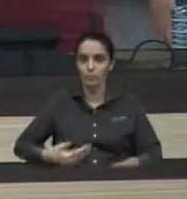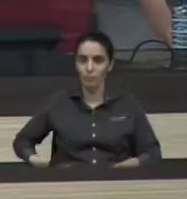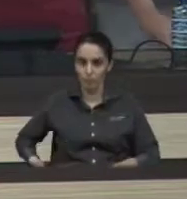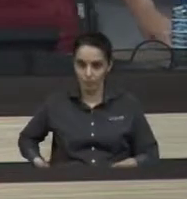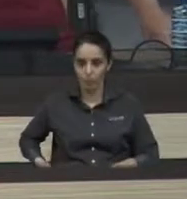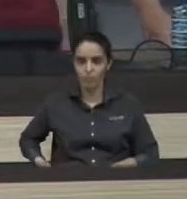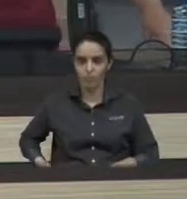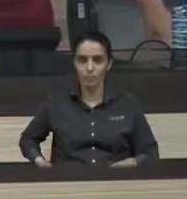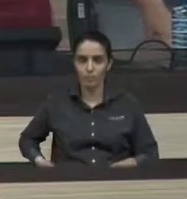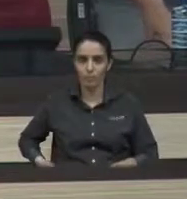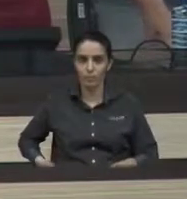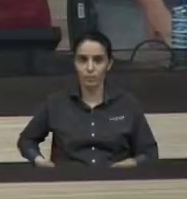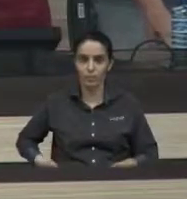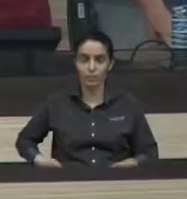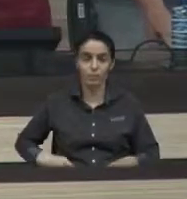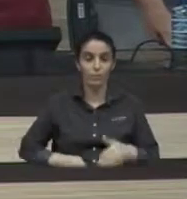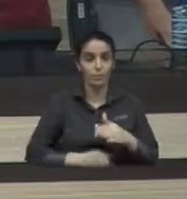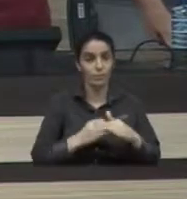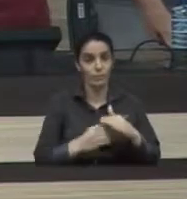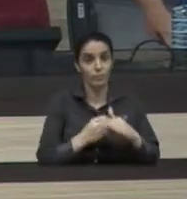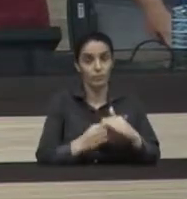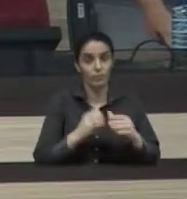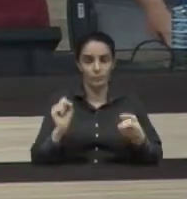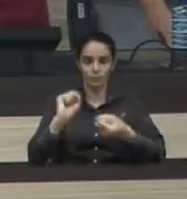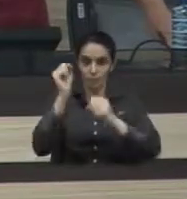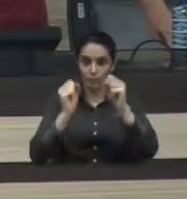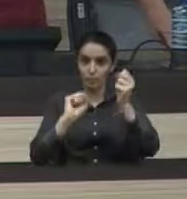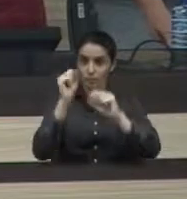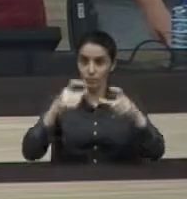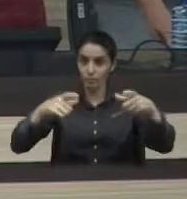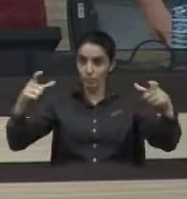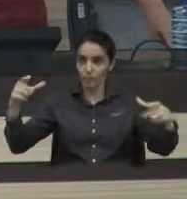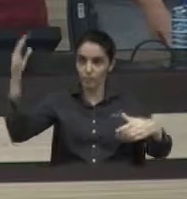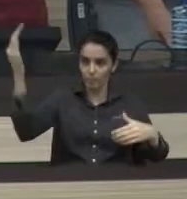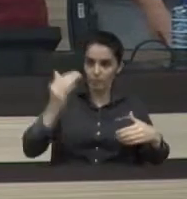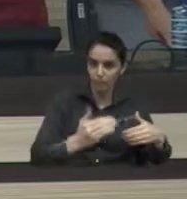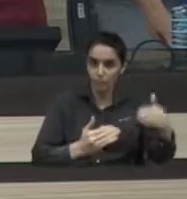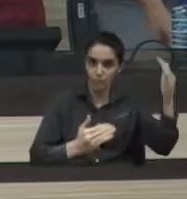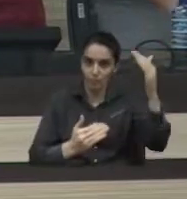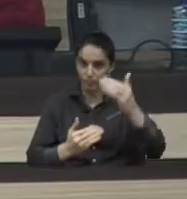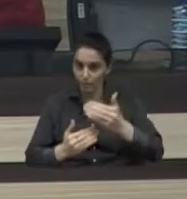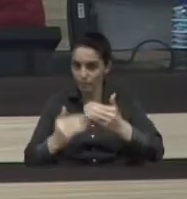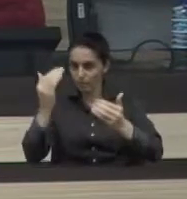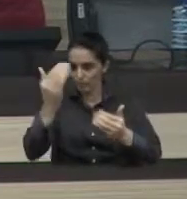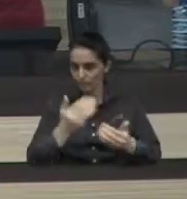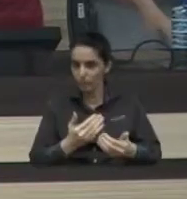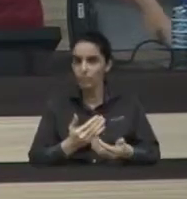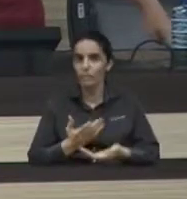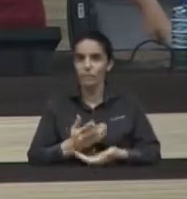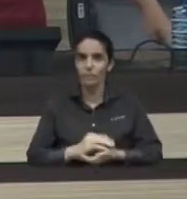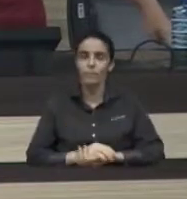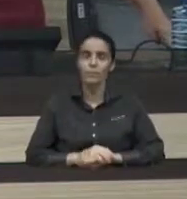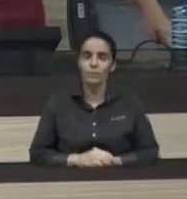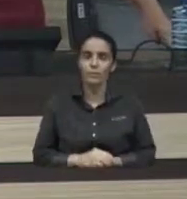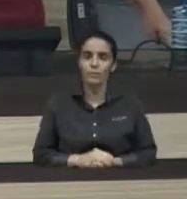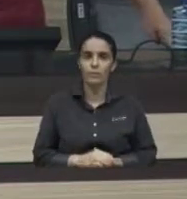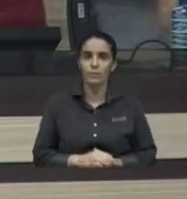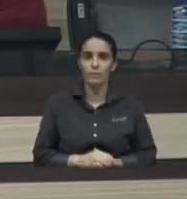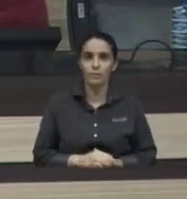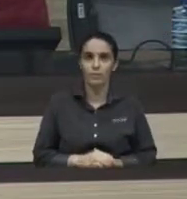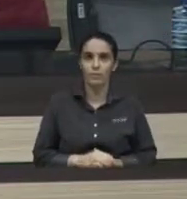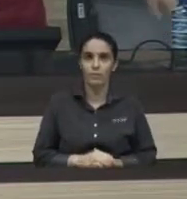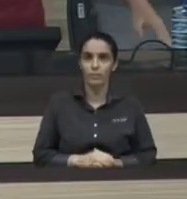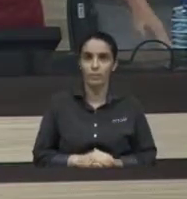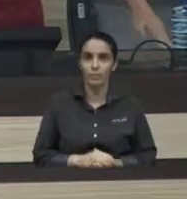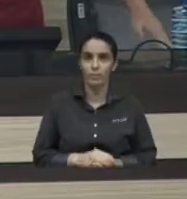empresas. Isso é um ponto extremamente importante. Não há empresa que venha para uma cidade onde há instabilidade política. Essa é